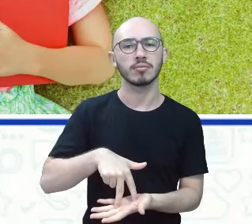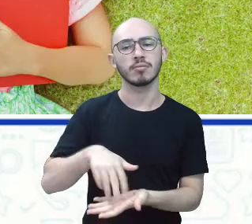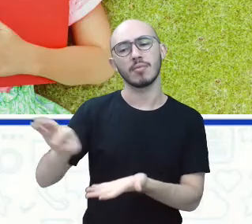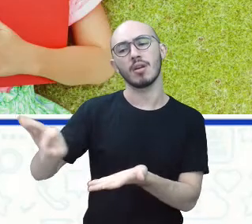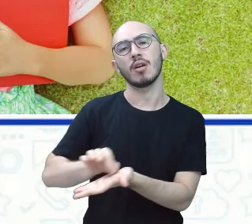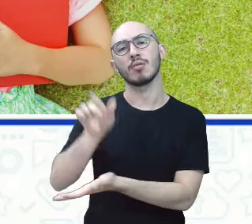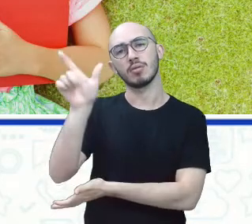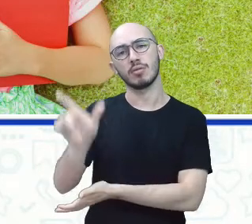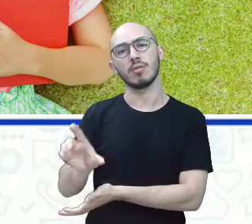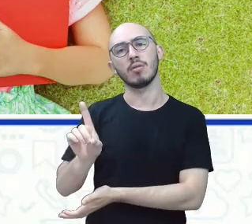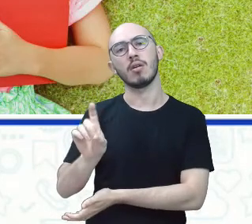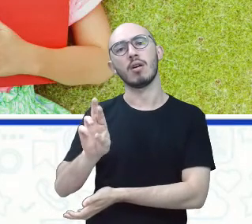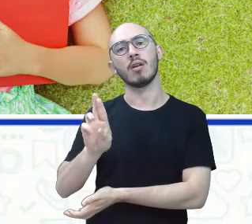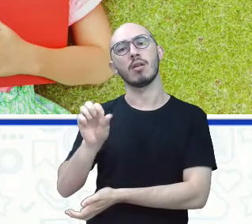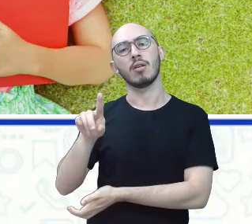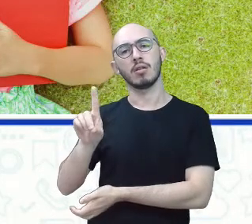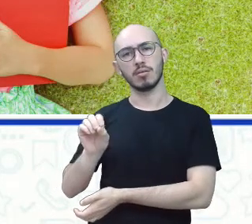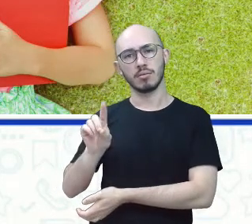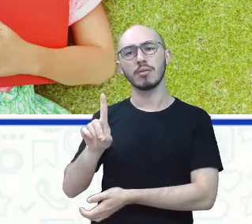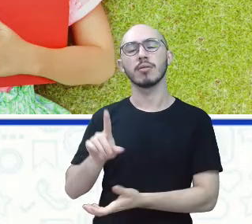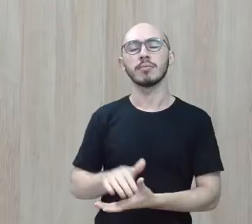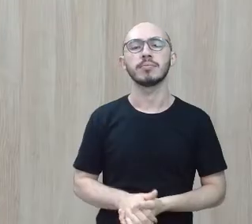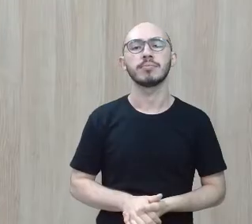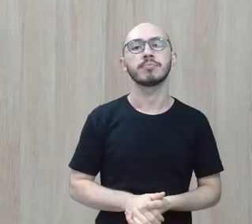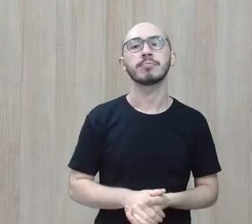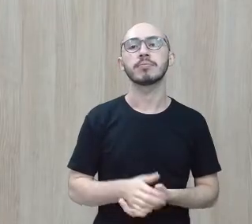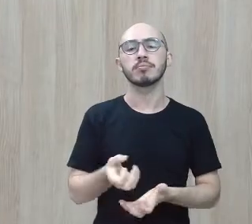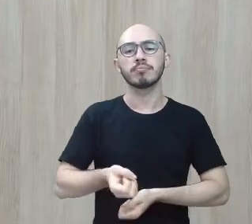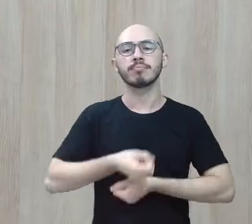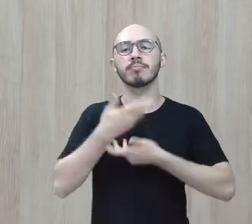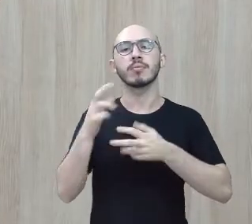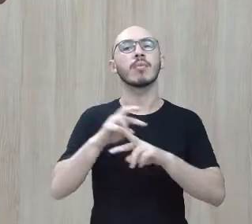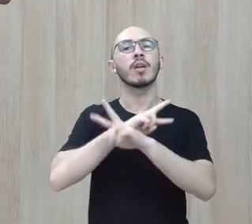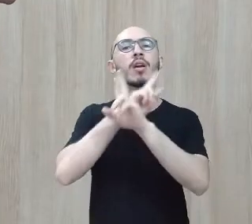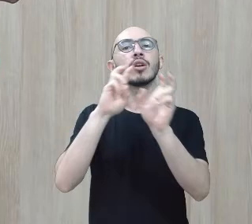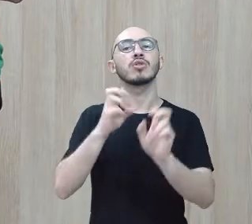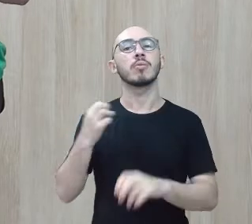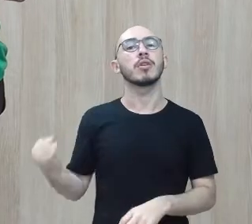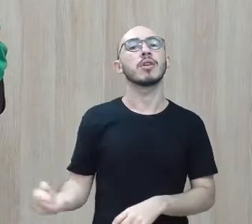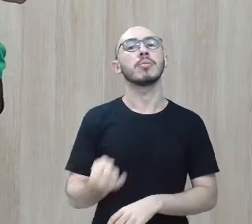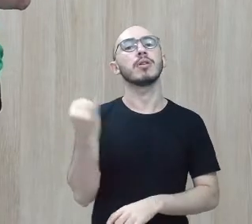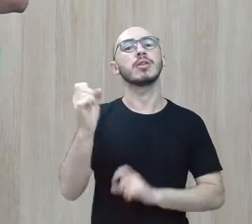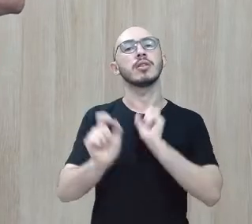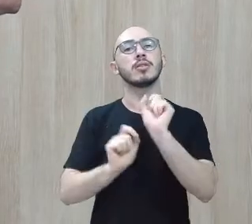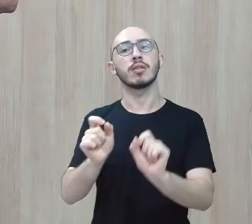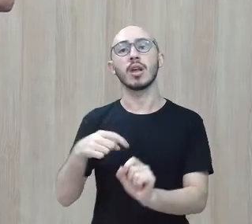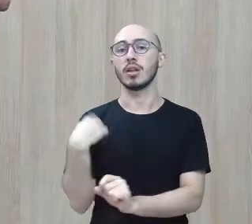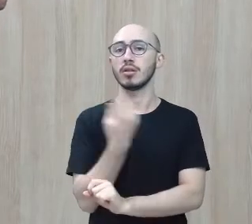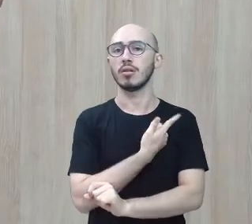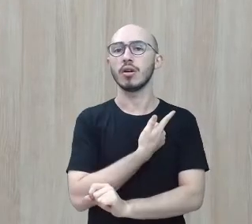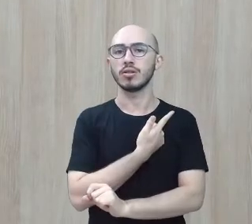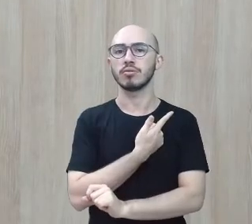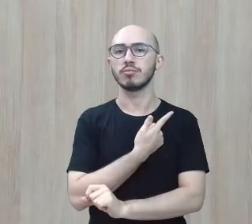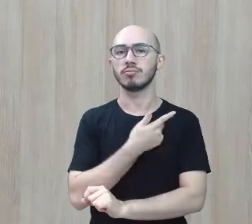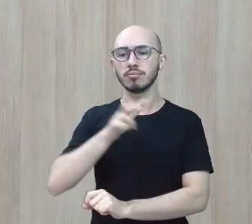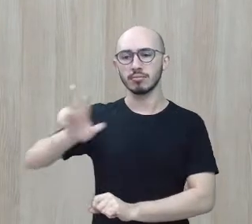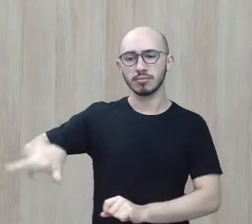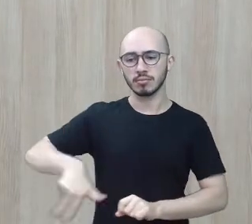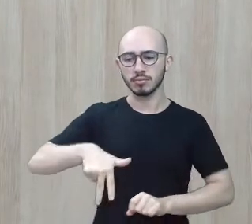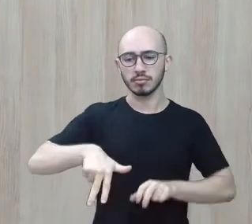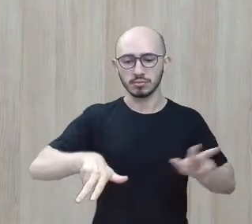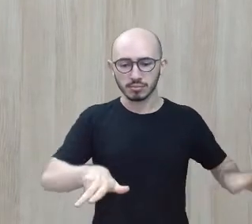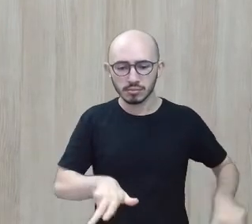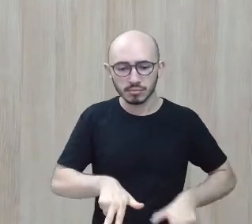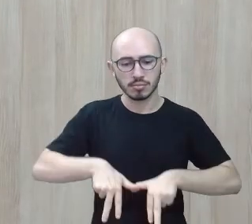Andrade. Então, ele fala, não é, da importância de andarmos de mãos dadas. E esse poema